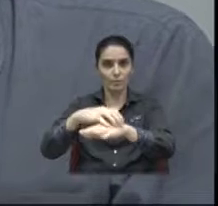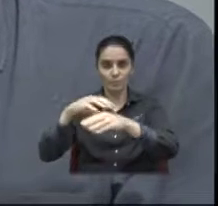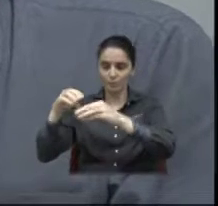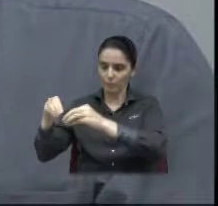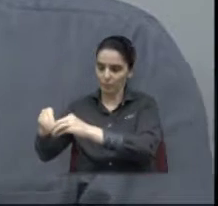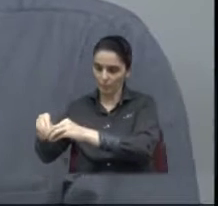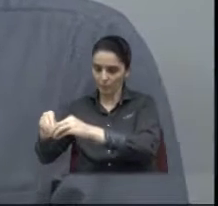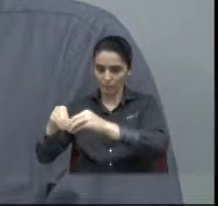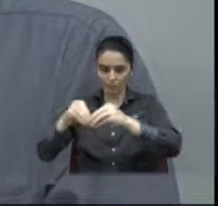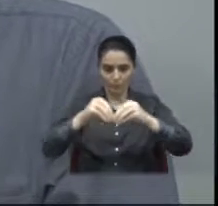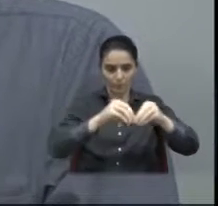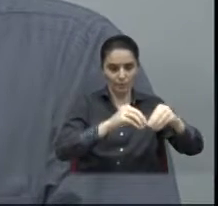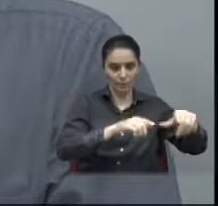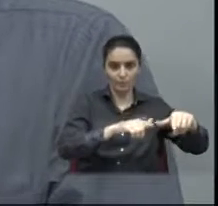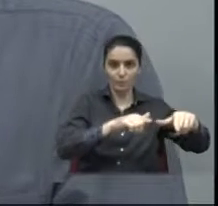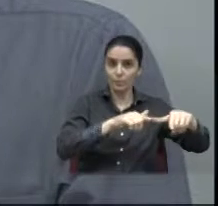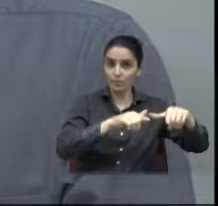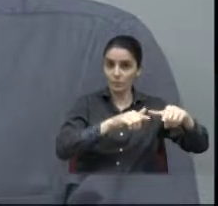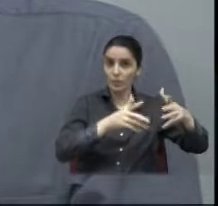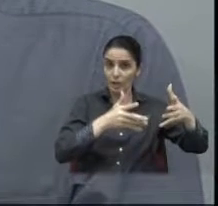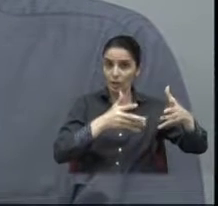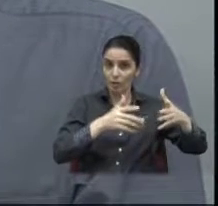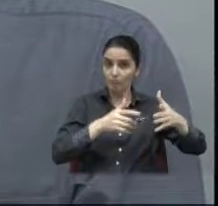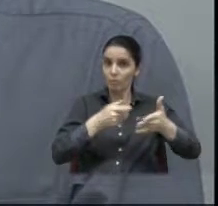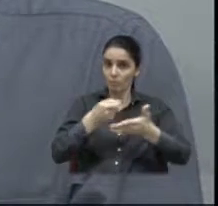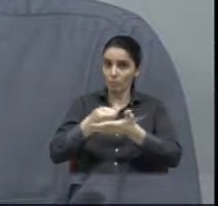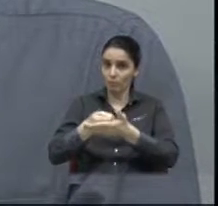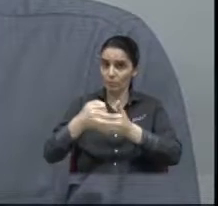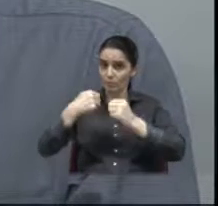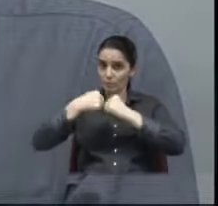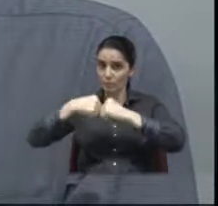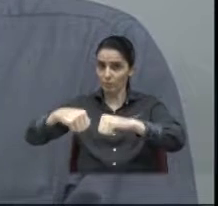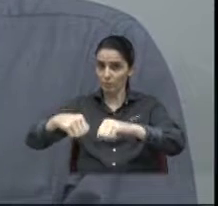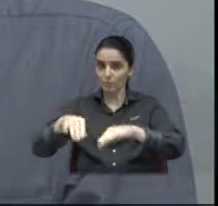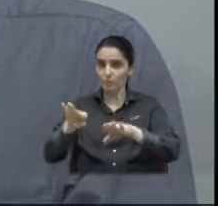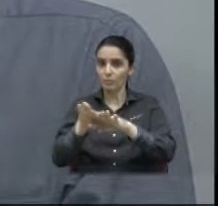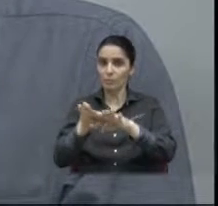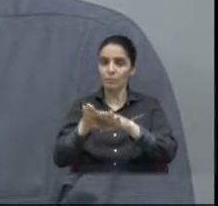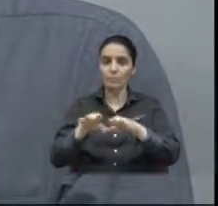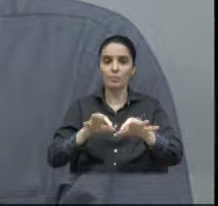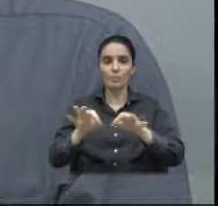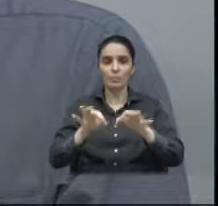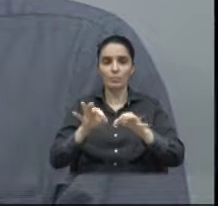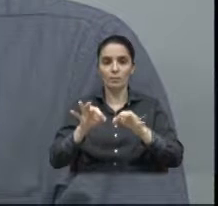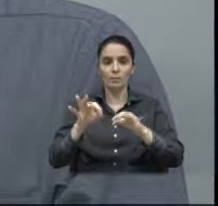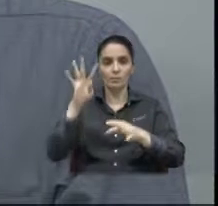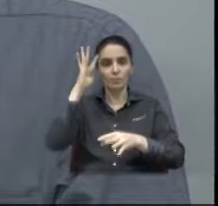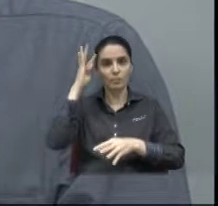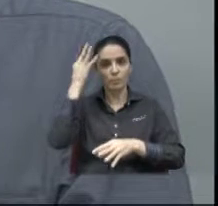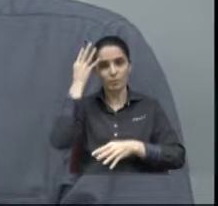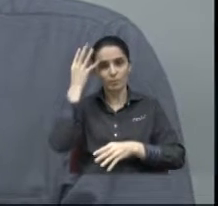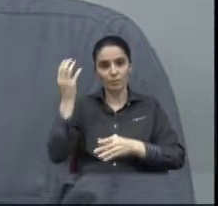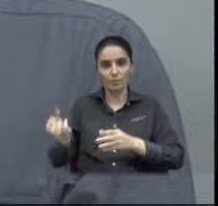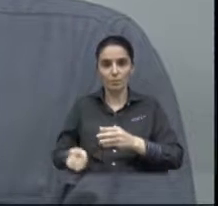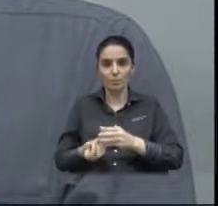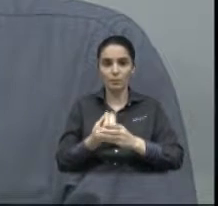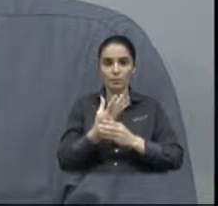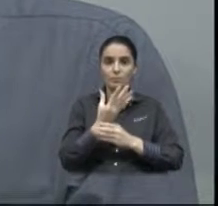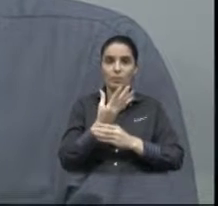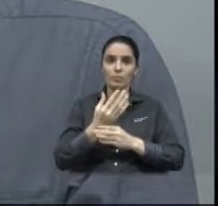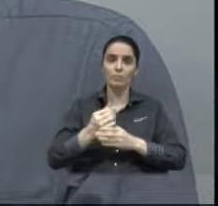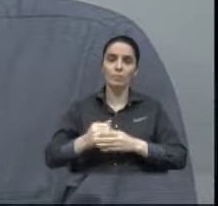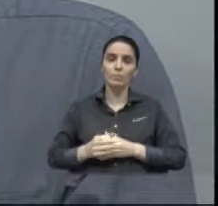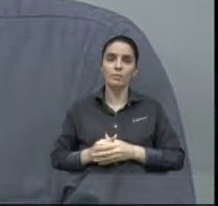de trabalho. Além disso, está em trâmite nessa casa o projeto de resolução que cria o